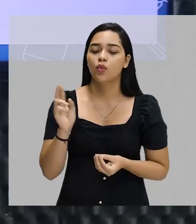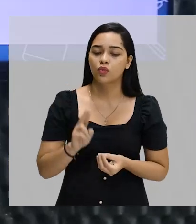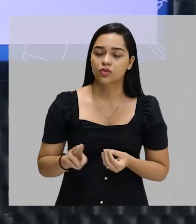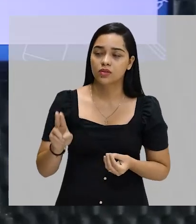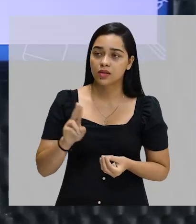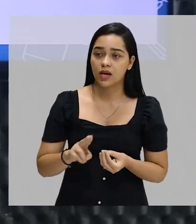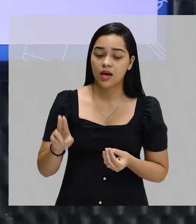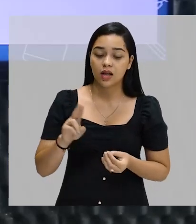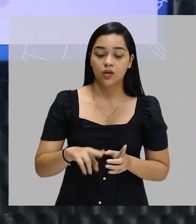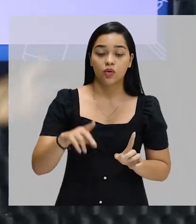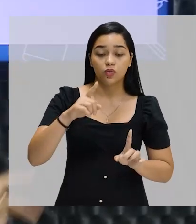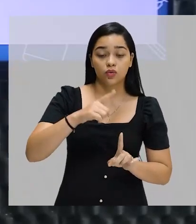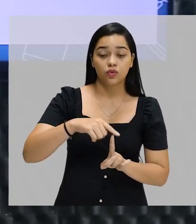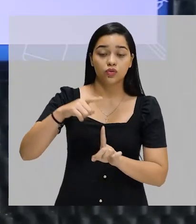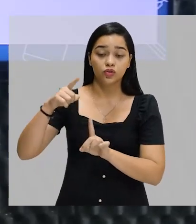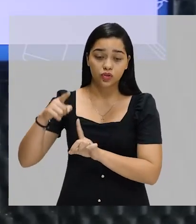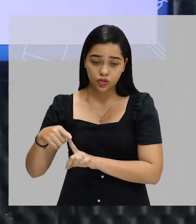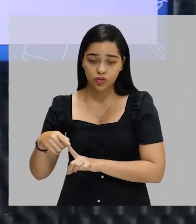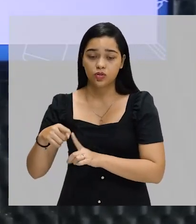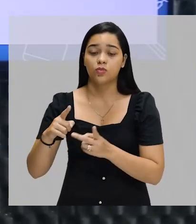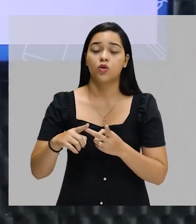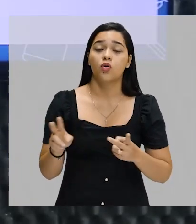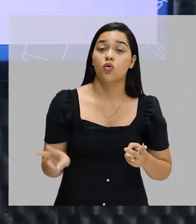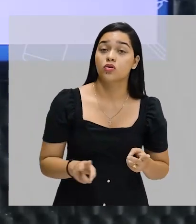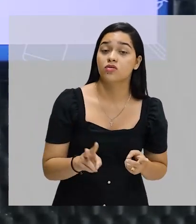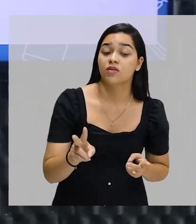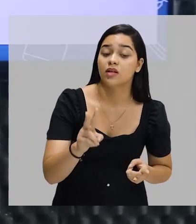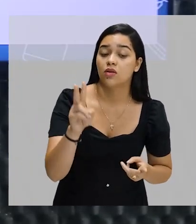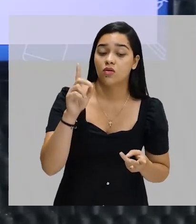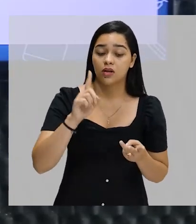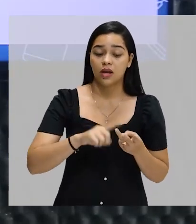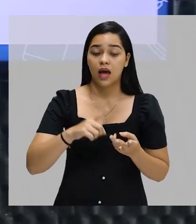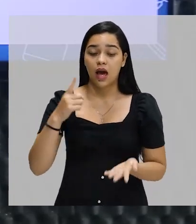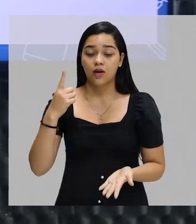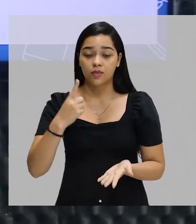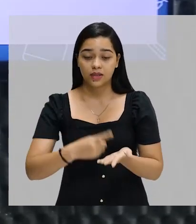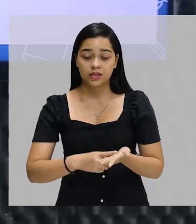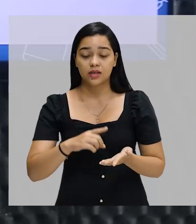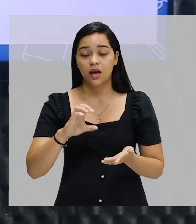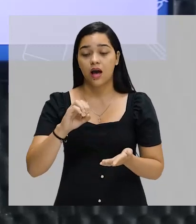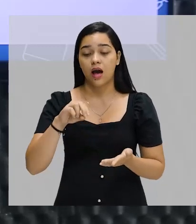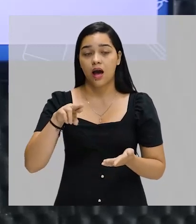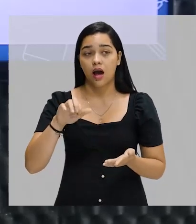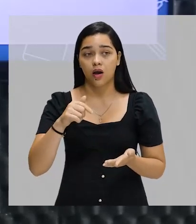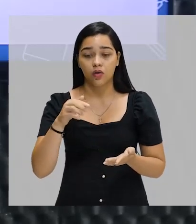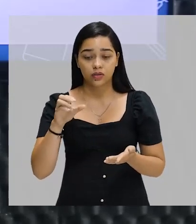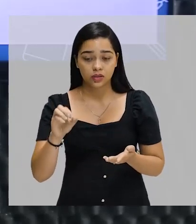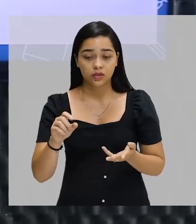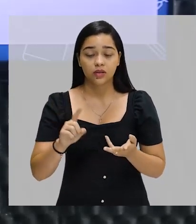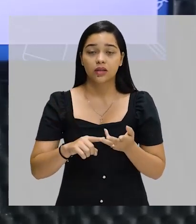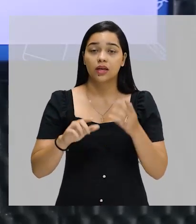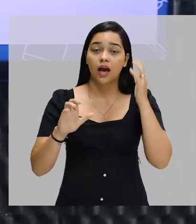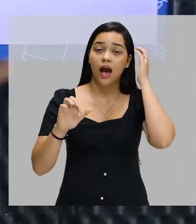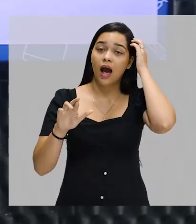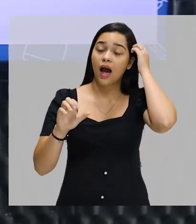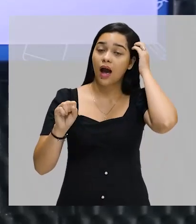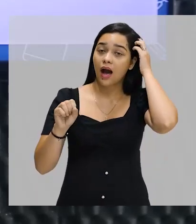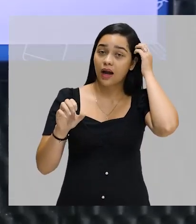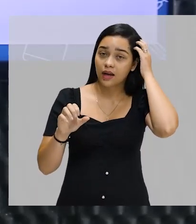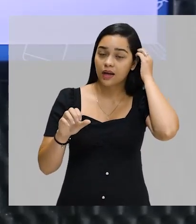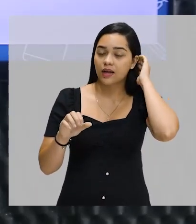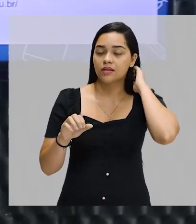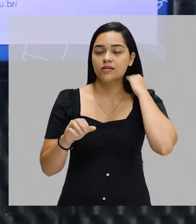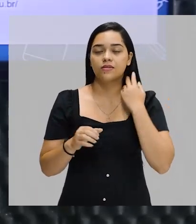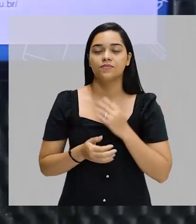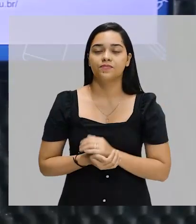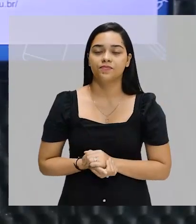utilizá-las, classificar as preposições, o valor das preposições e, claro, combinar, contrair e falar de